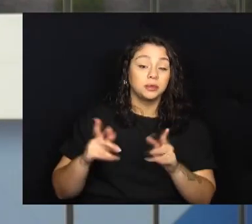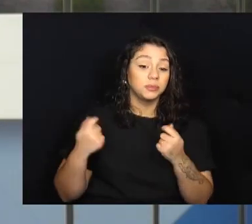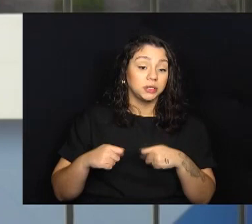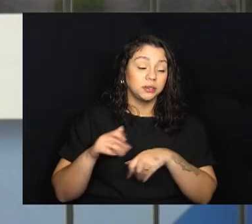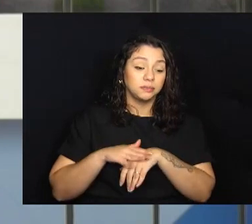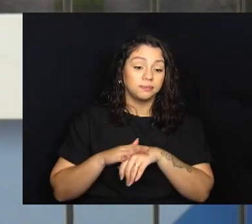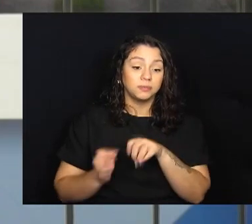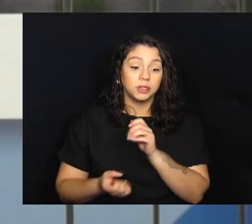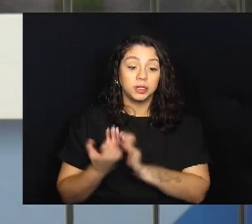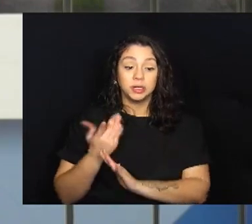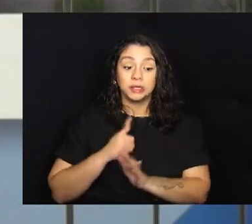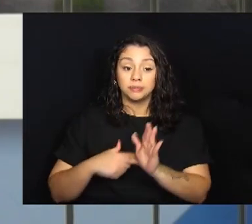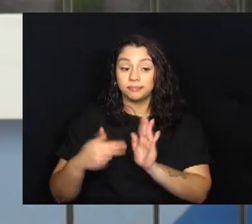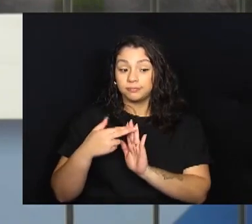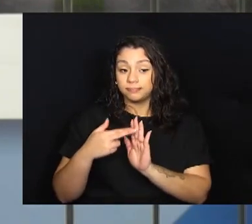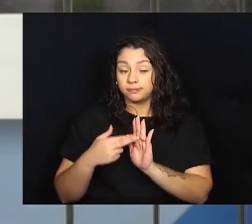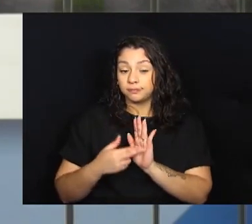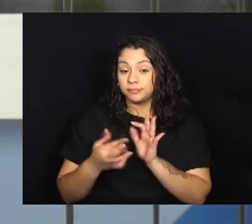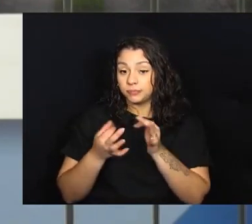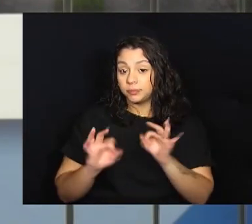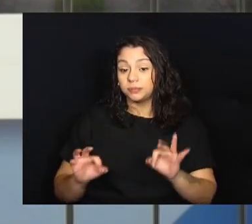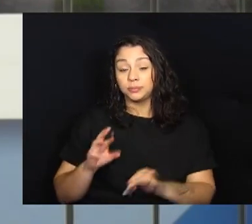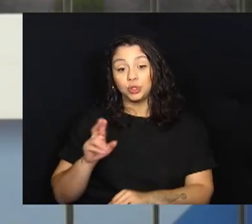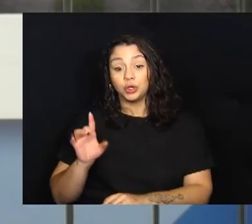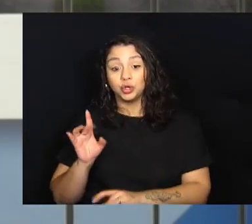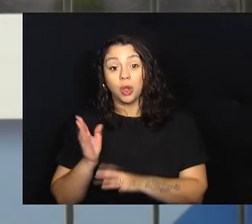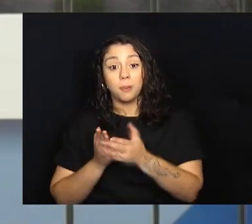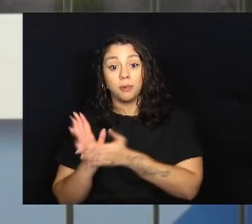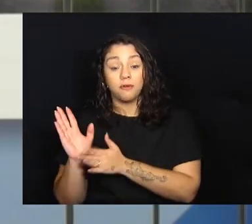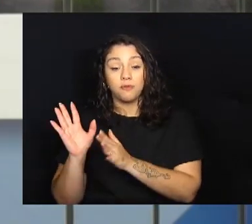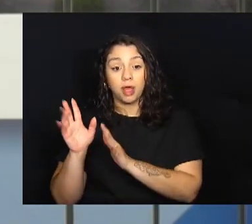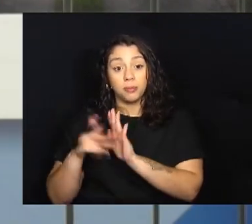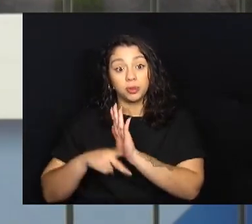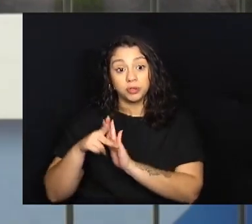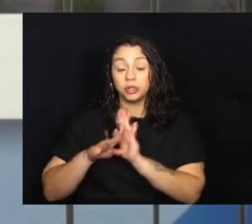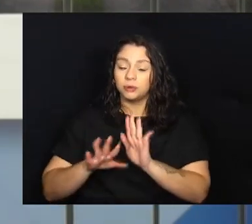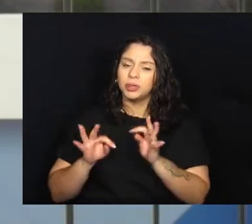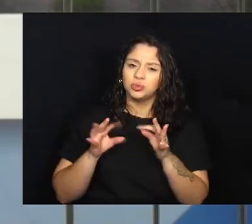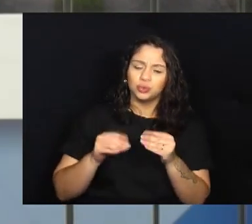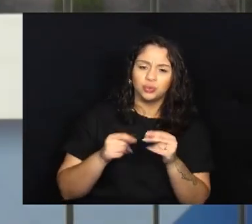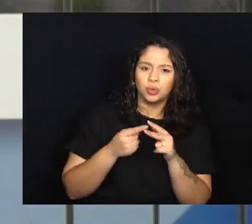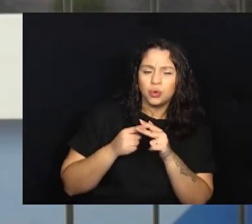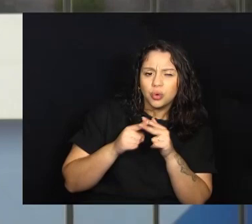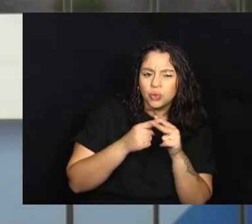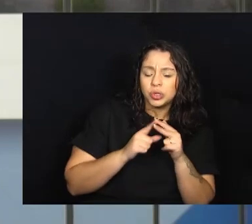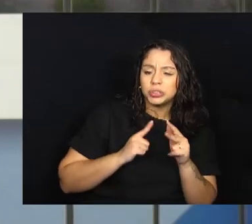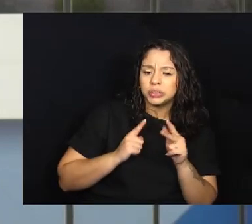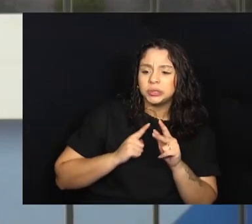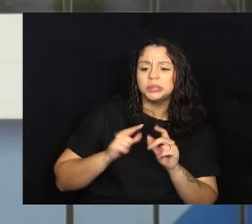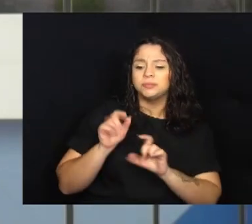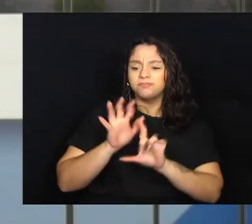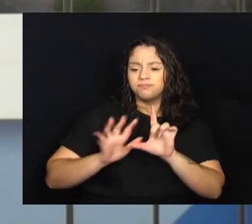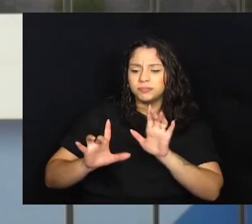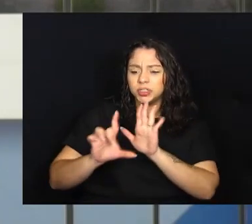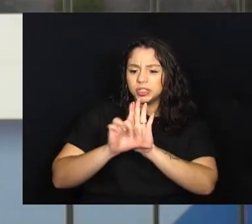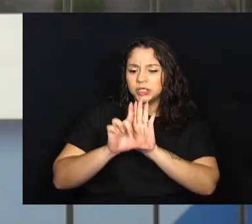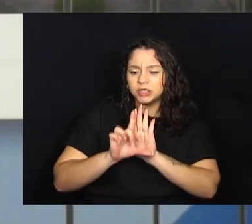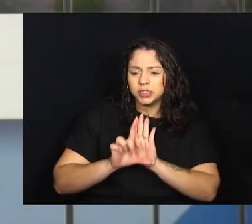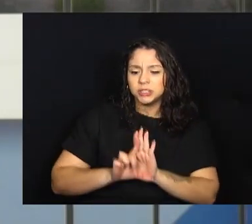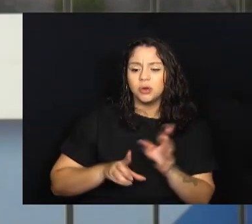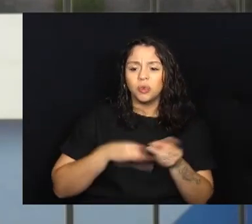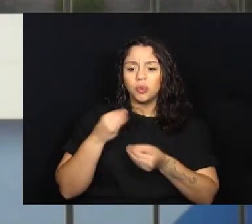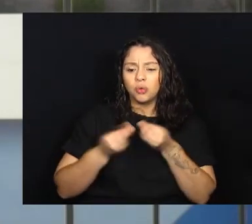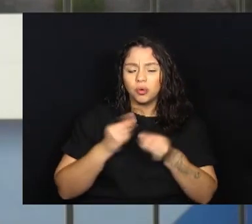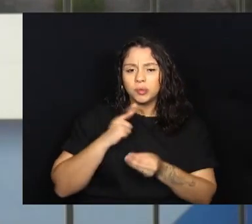toda a regulamentação, não só a aprovação do projeto, mas toda a regulamentação via portarias, né? Como que a